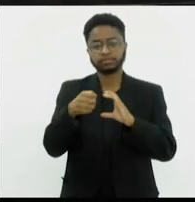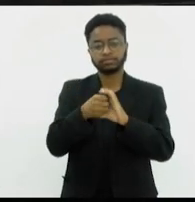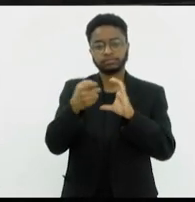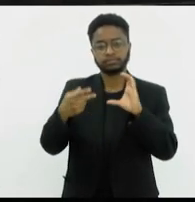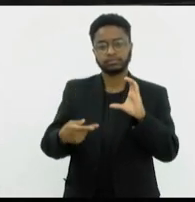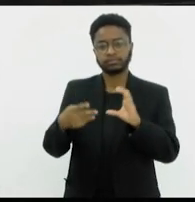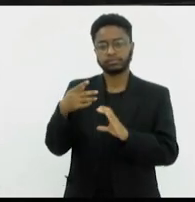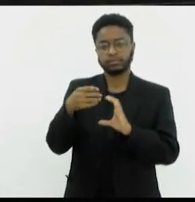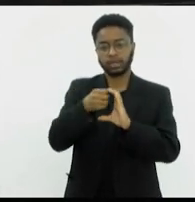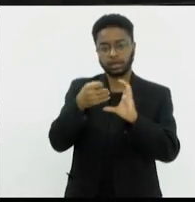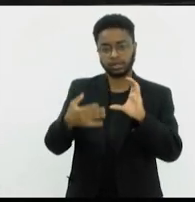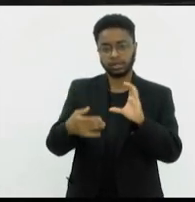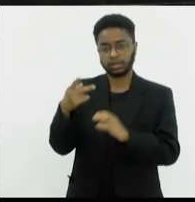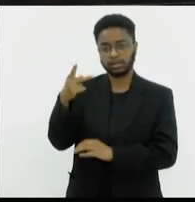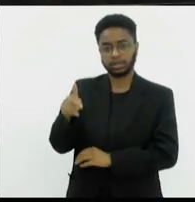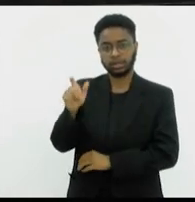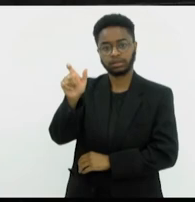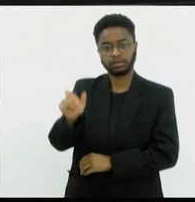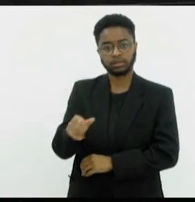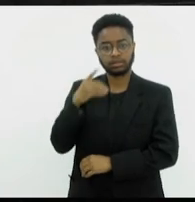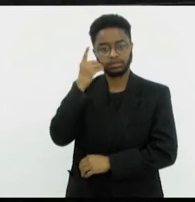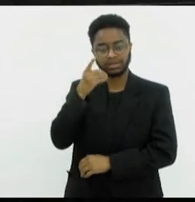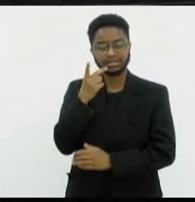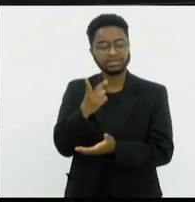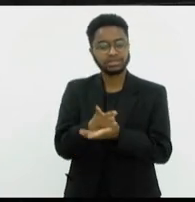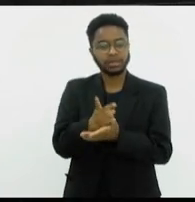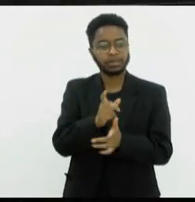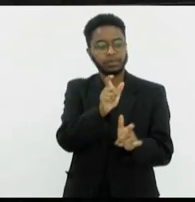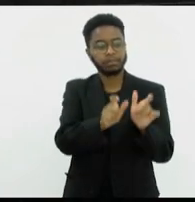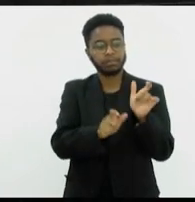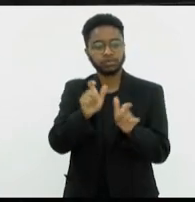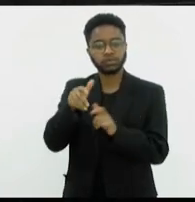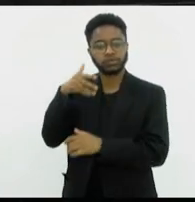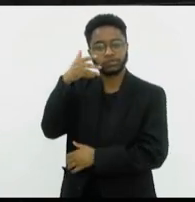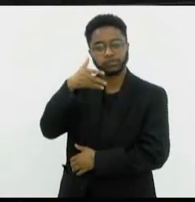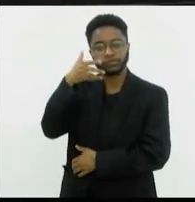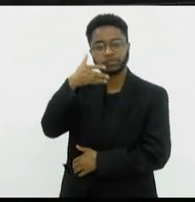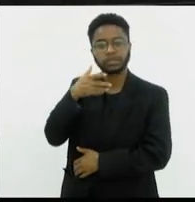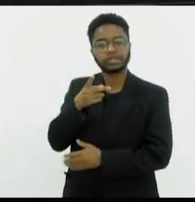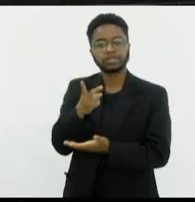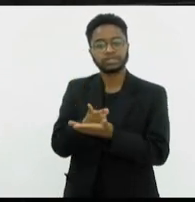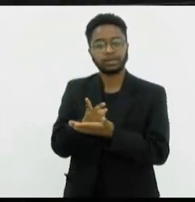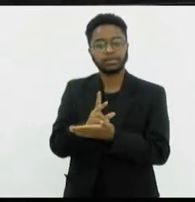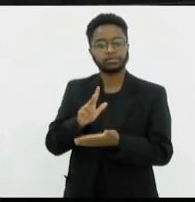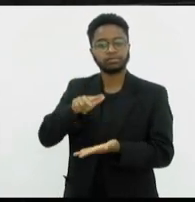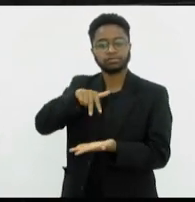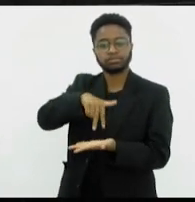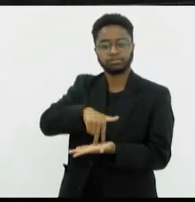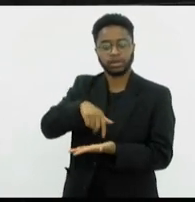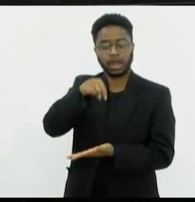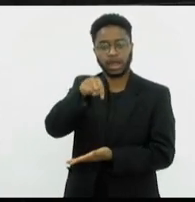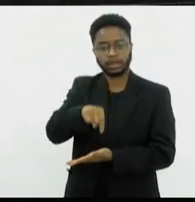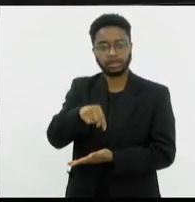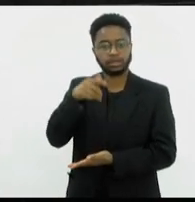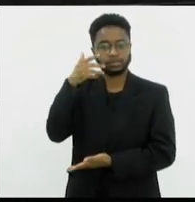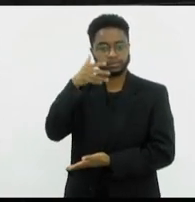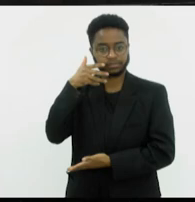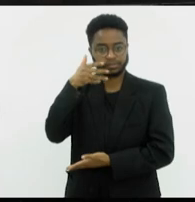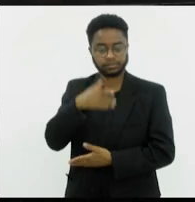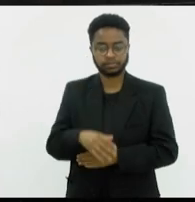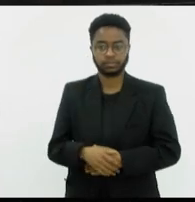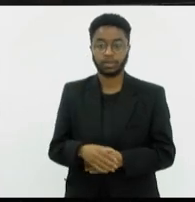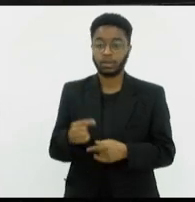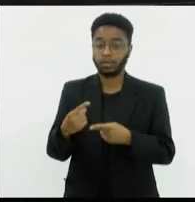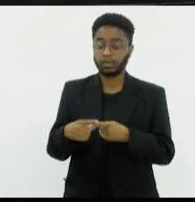deputado Ottoni em todas as participações aqui dele em plenário. Deputada que